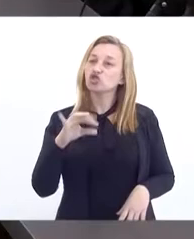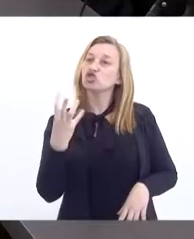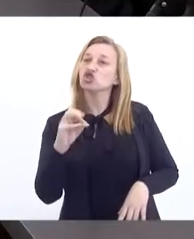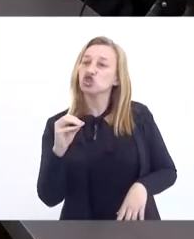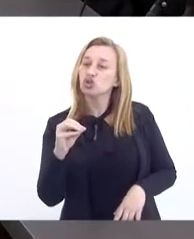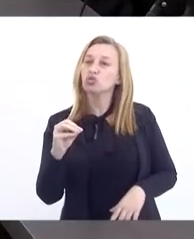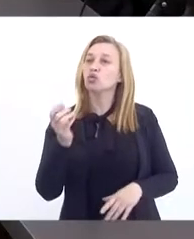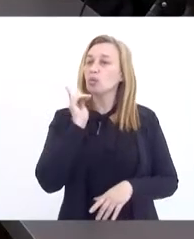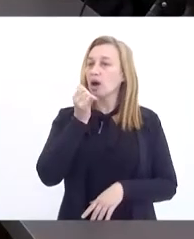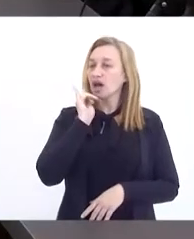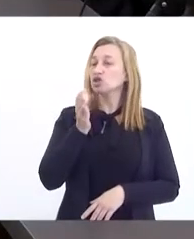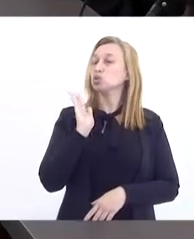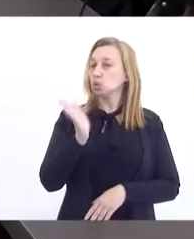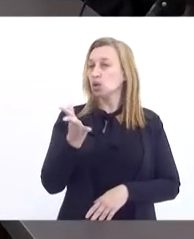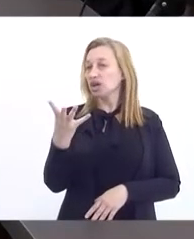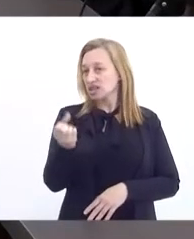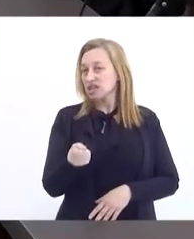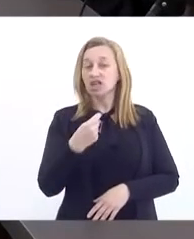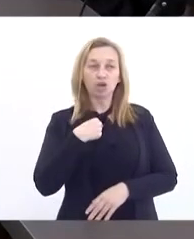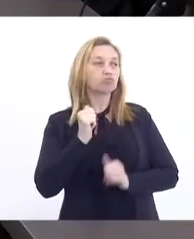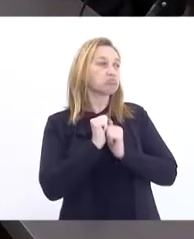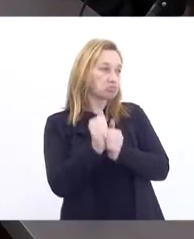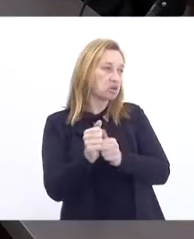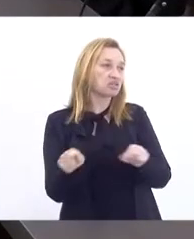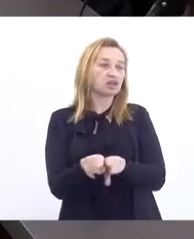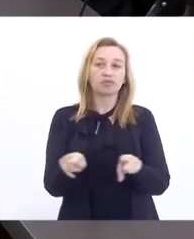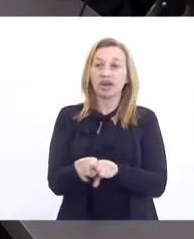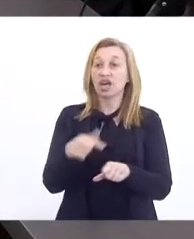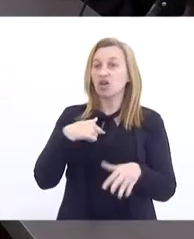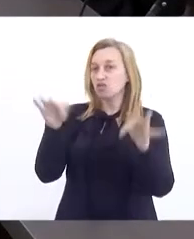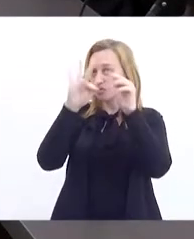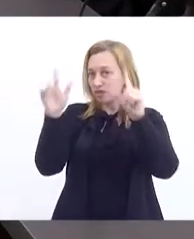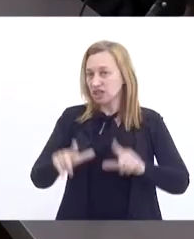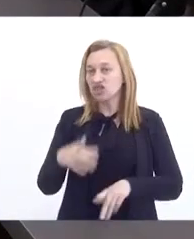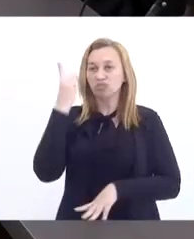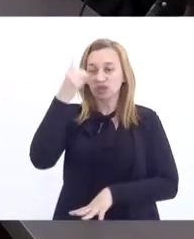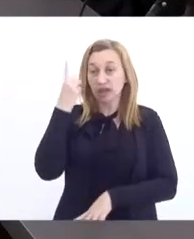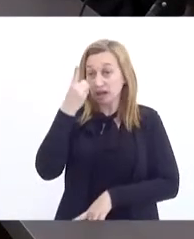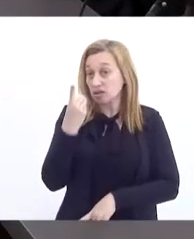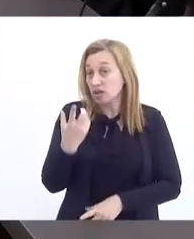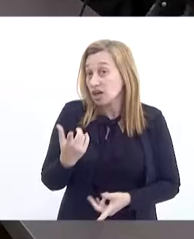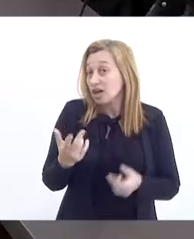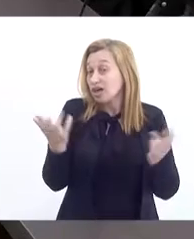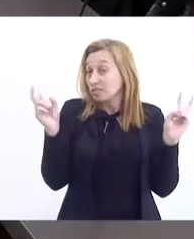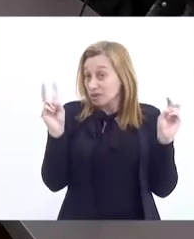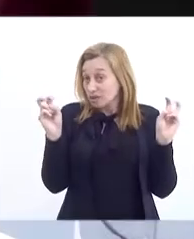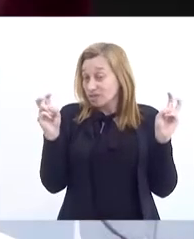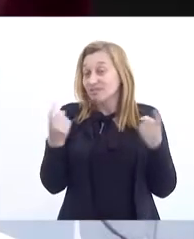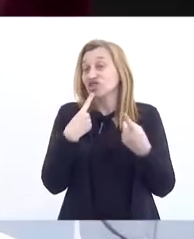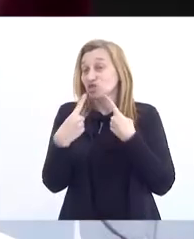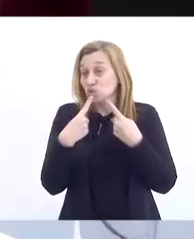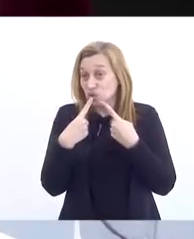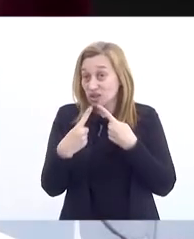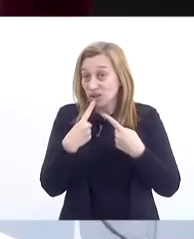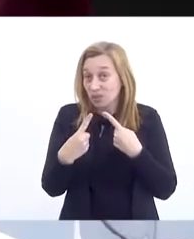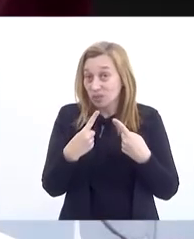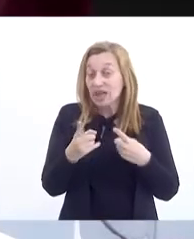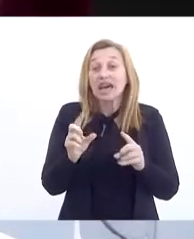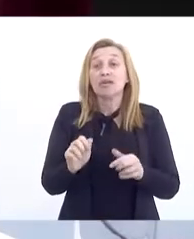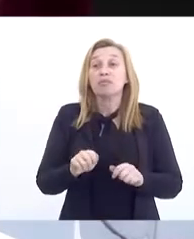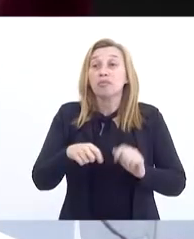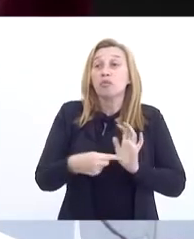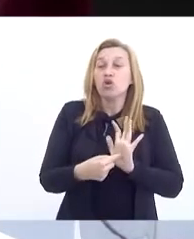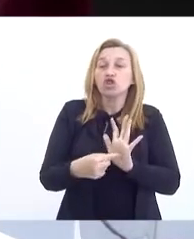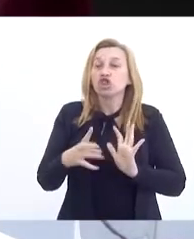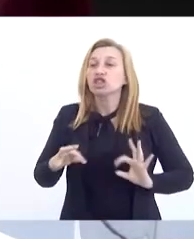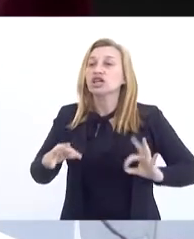como relator, acolhe, eu acompanho o relator. Eu fico feliz, sabe, deputado, pelo seguinte, essa discussão. É sinal que está